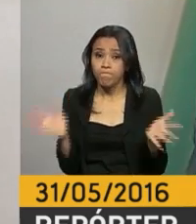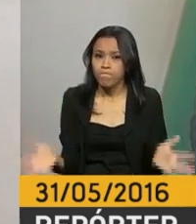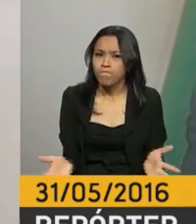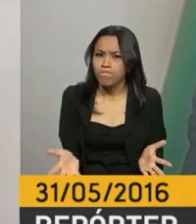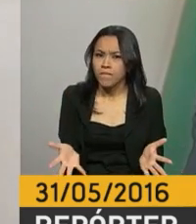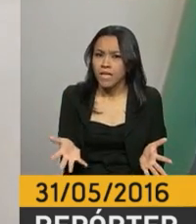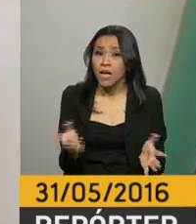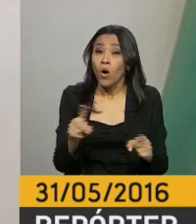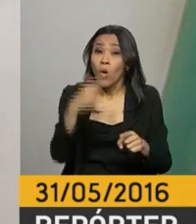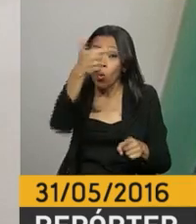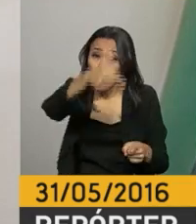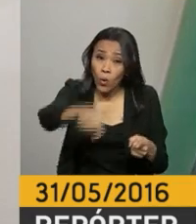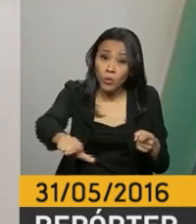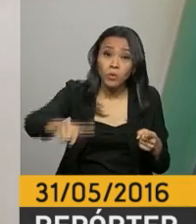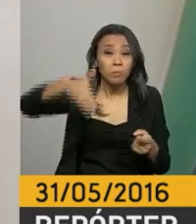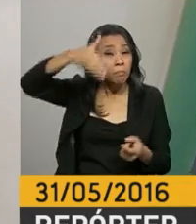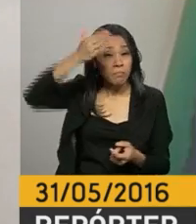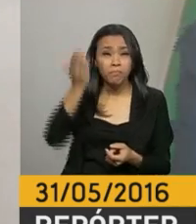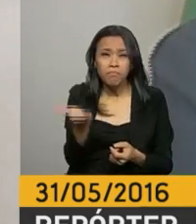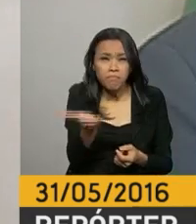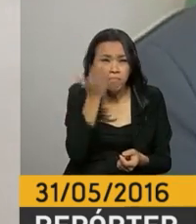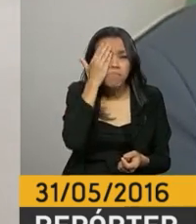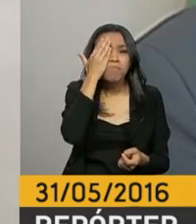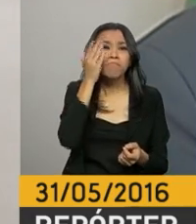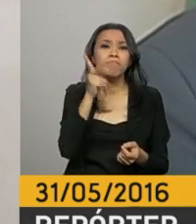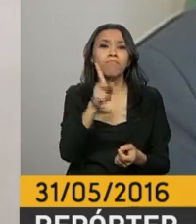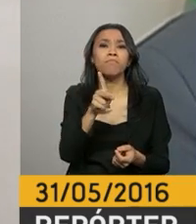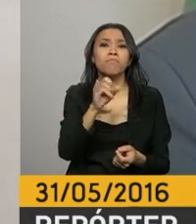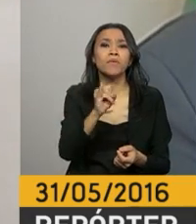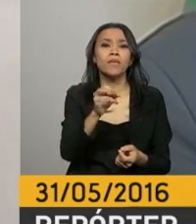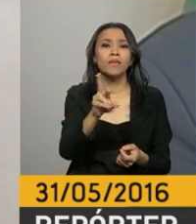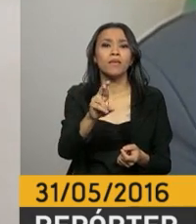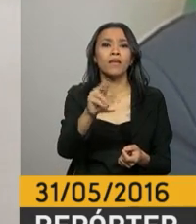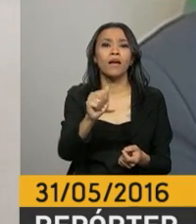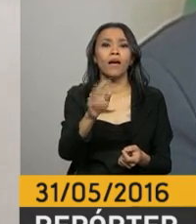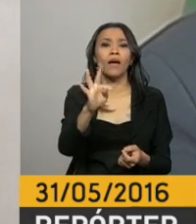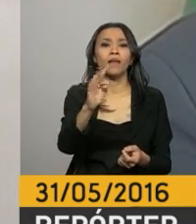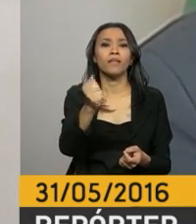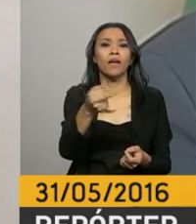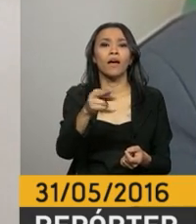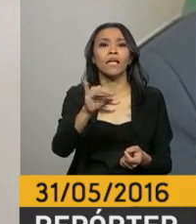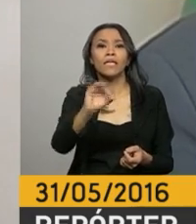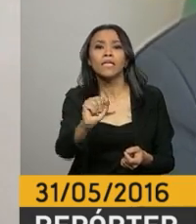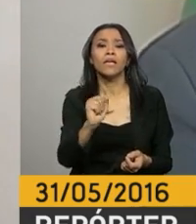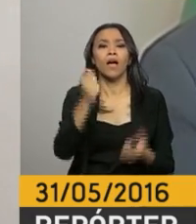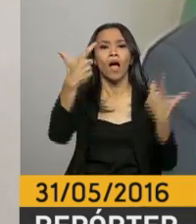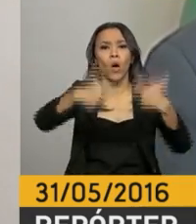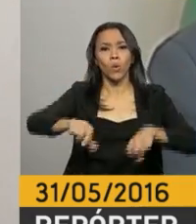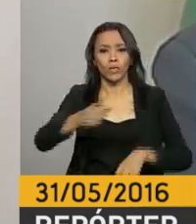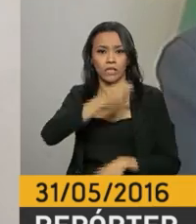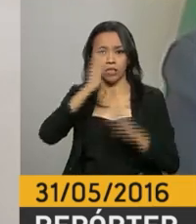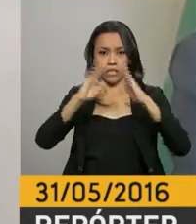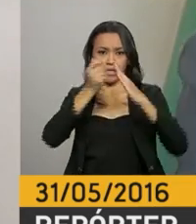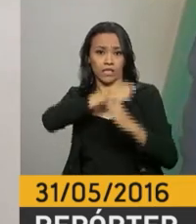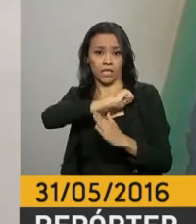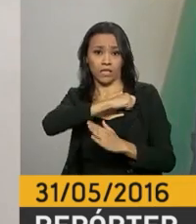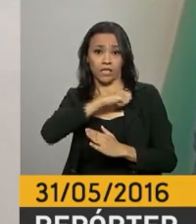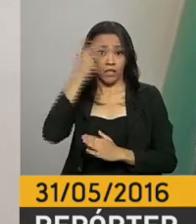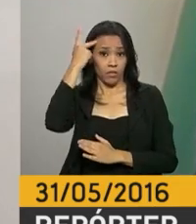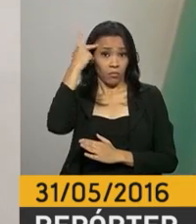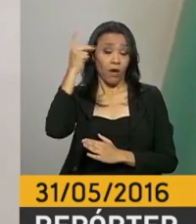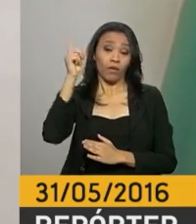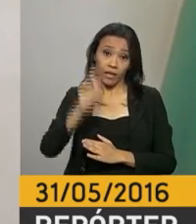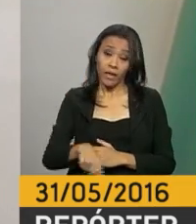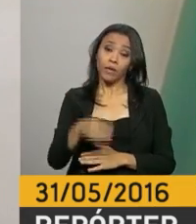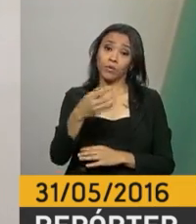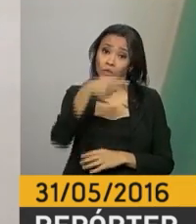da pirataria no estado de São Paulo, e lá criamos aquela delegacia de proteção aos direitos autorais. Então, os artistas brasileiros, na